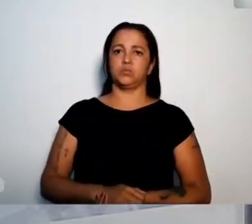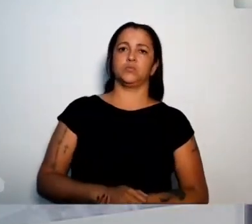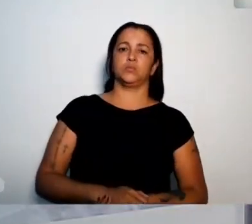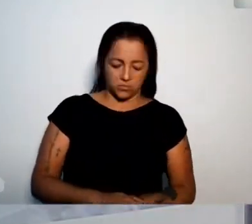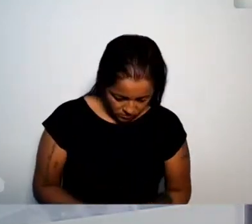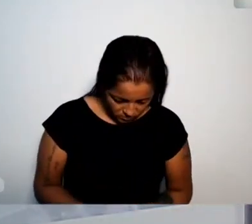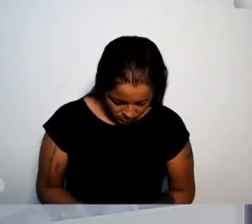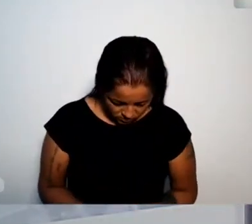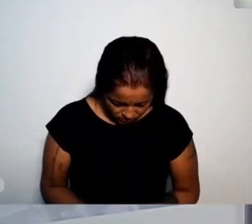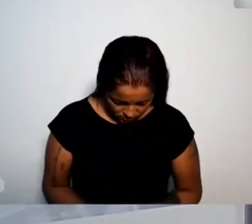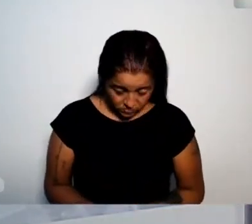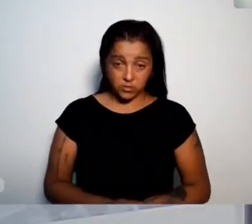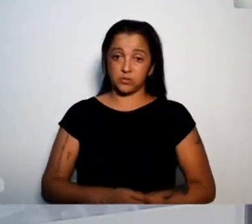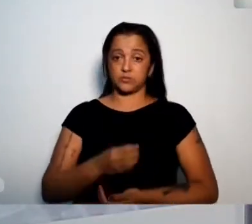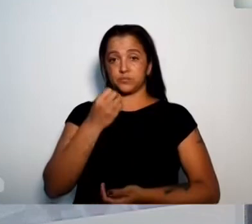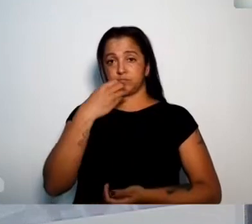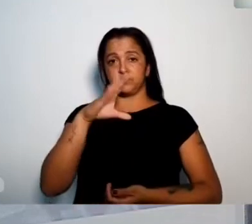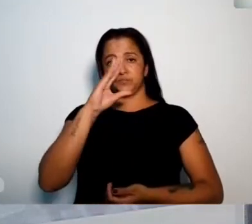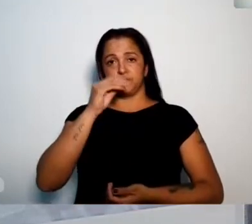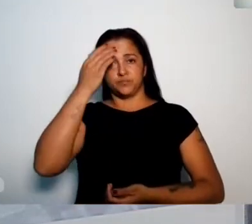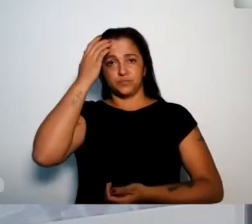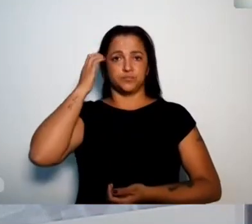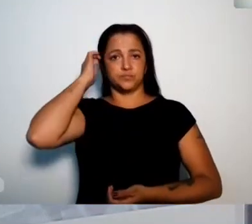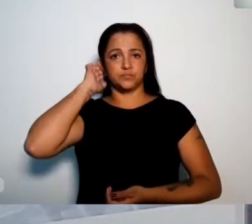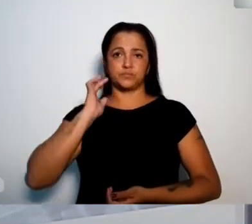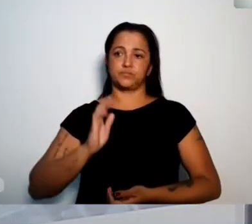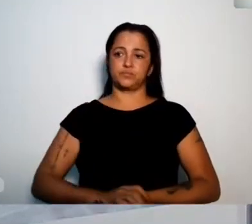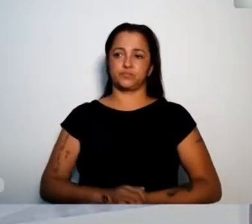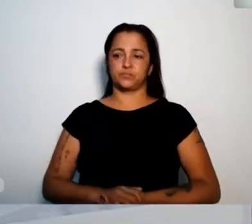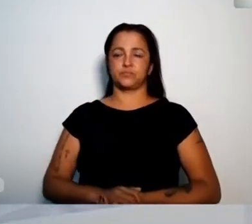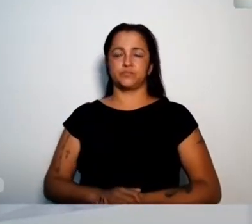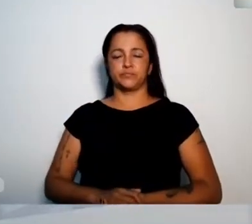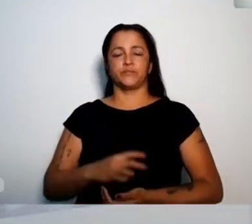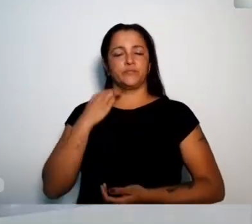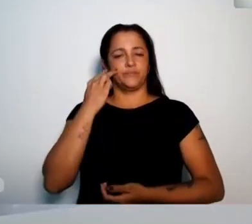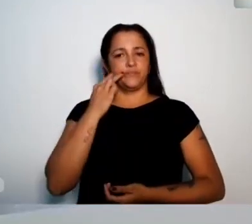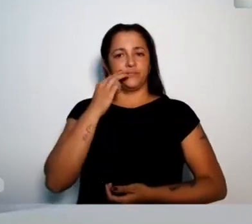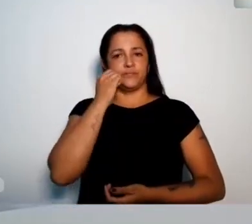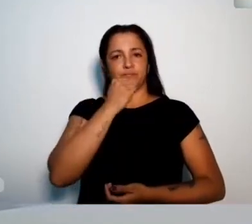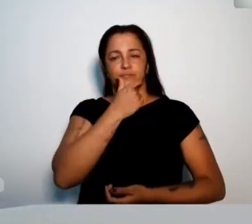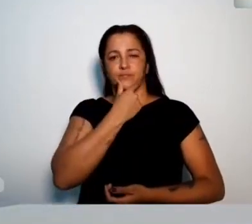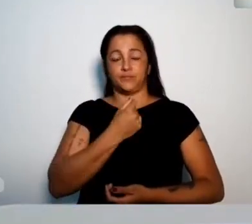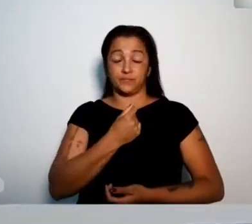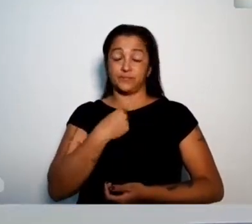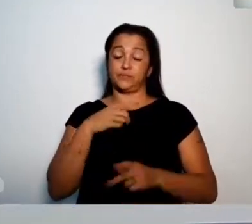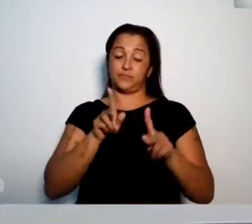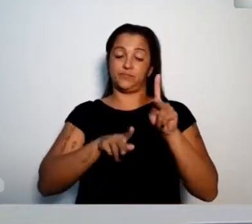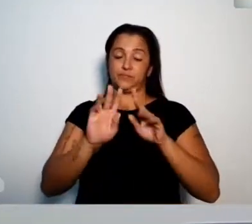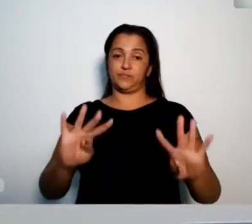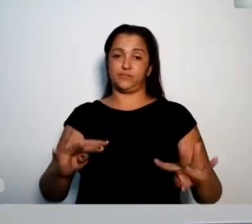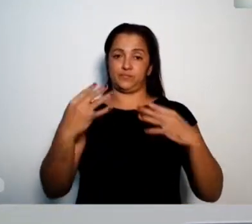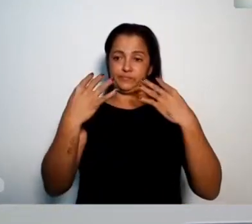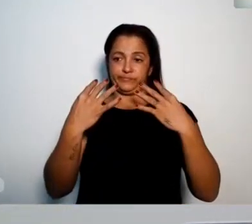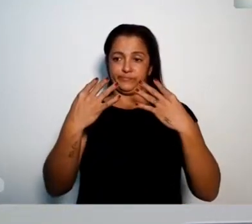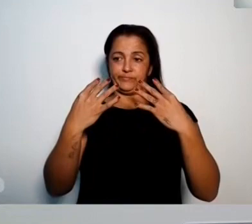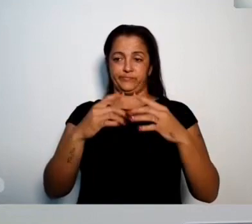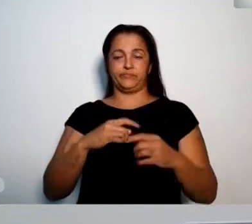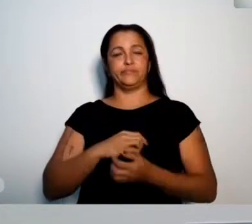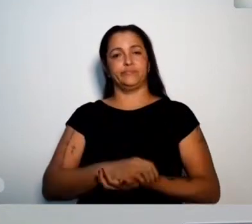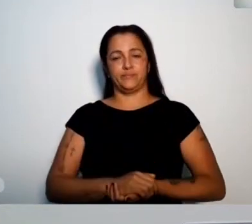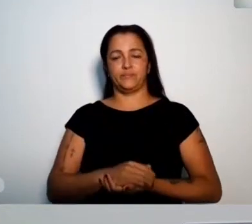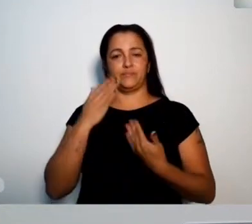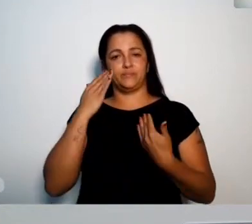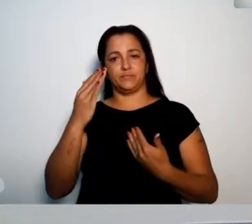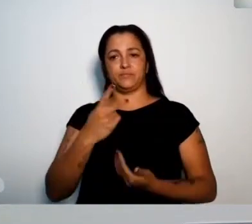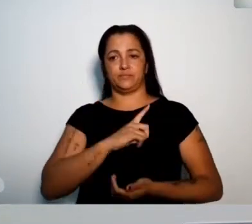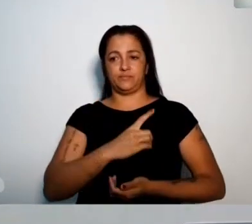Boa noite, senhor presidente Carreira, vereadores, vereadoras, população que nos acompanha. Obrigado pela presença, doutor Guilherme,